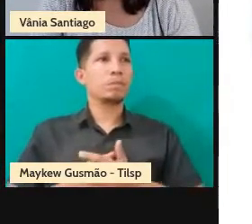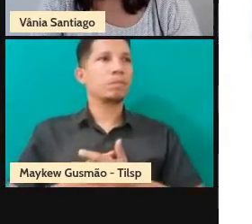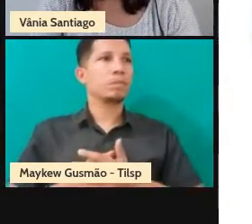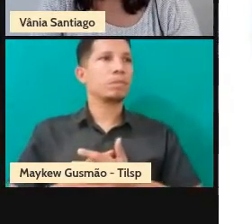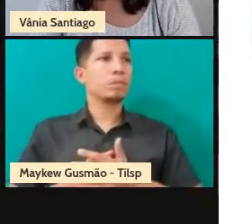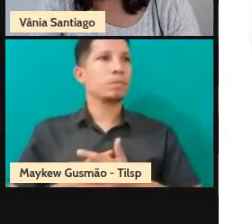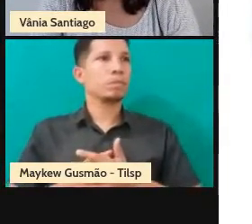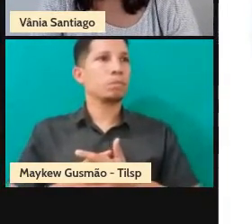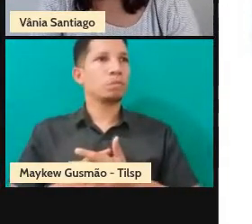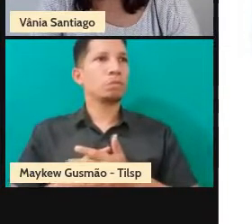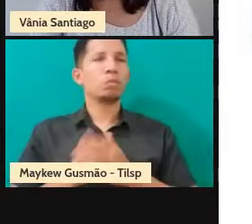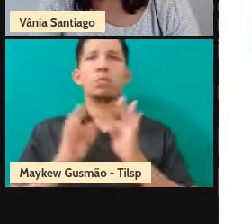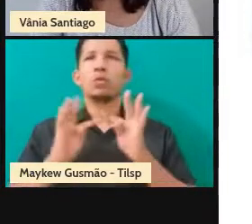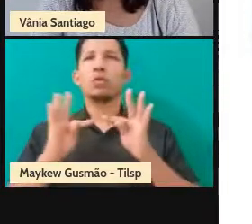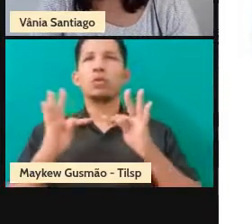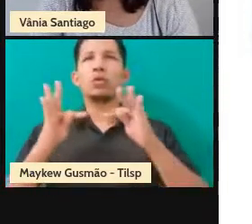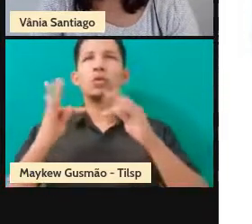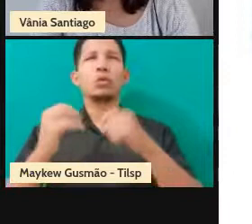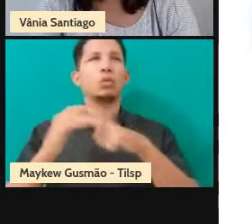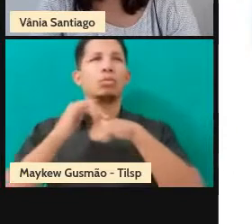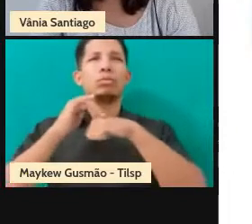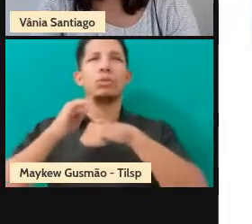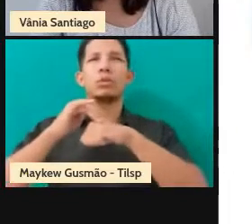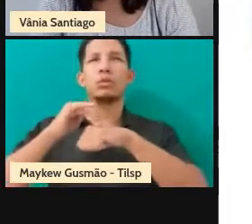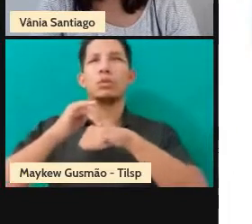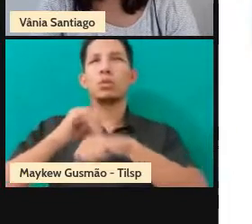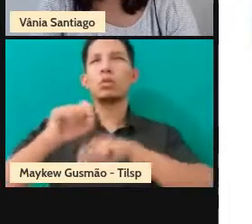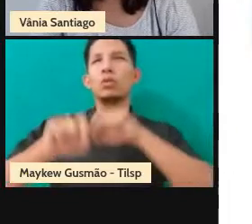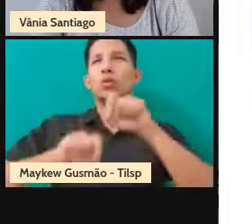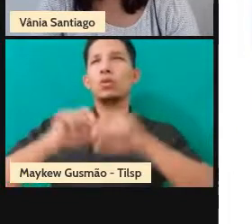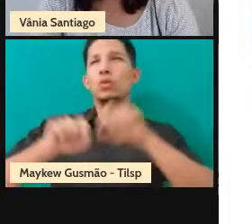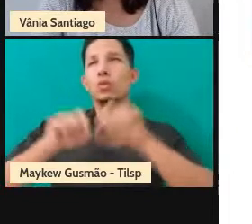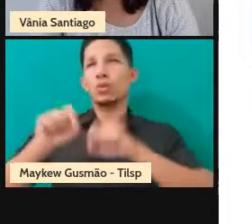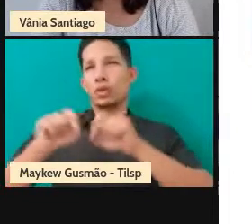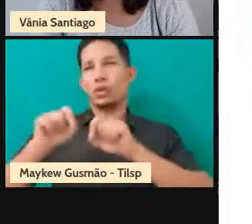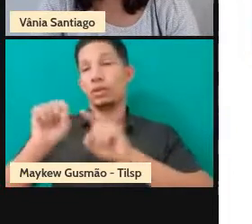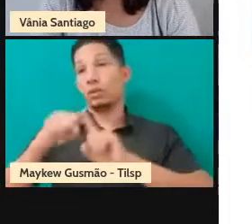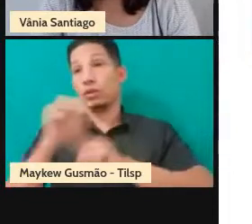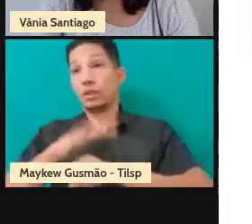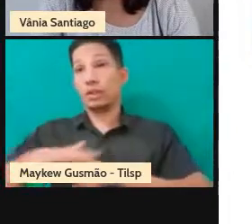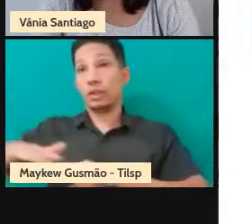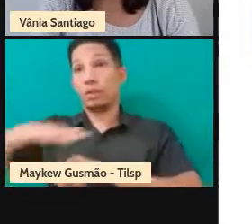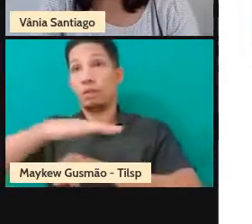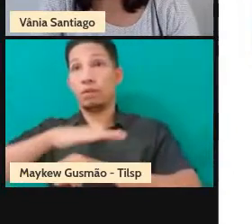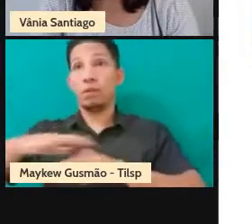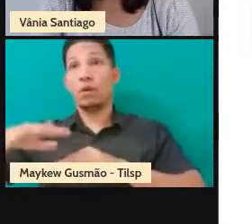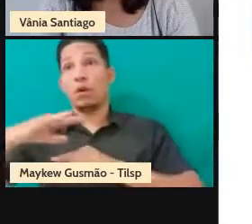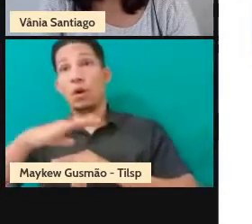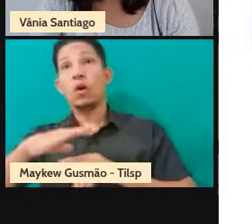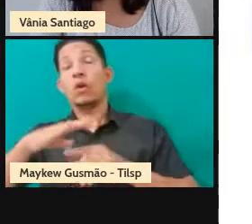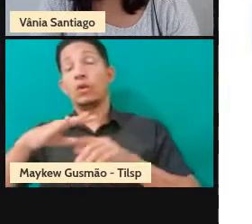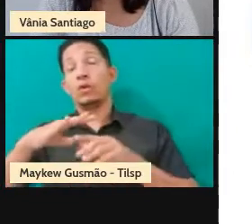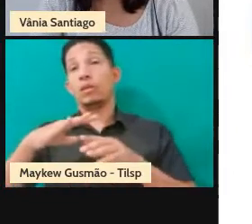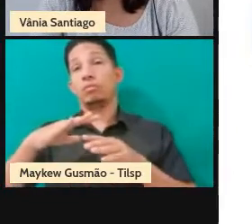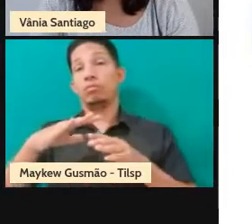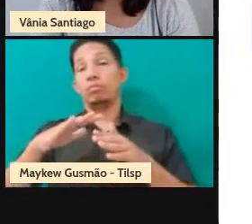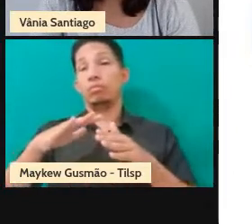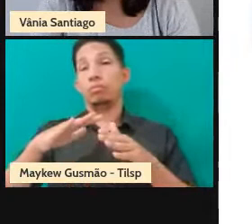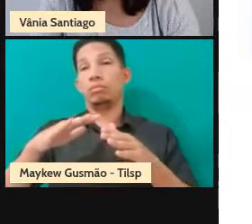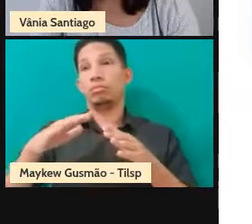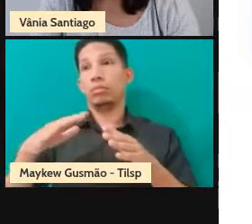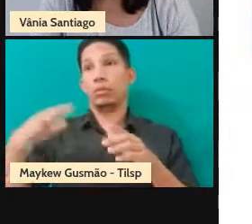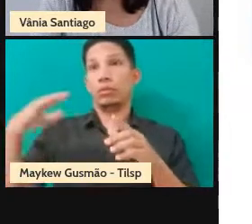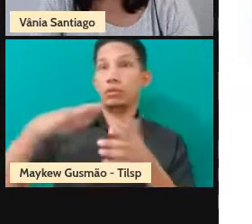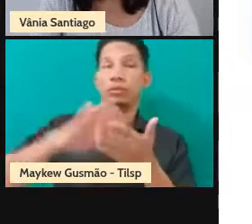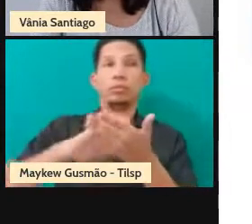Todos os discursos, eles vão refletir as vozes sociais em torno da atuação do TIOS. Então, a gente tem um discurso das